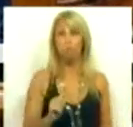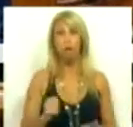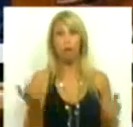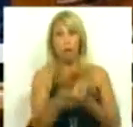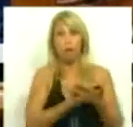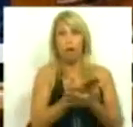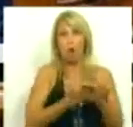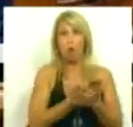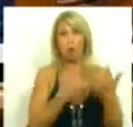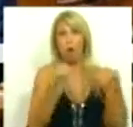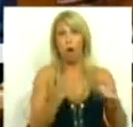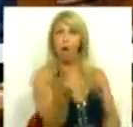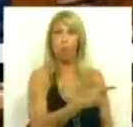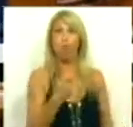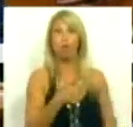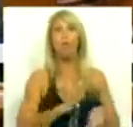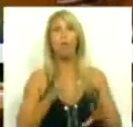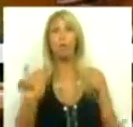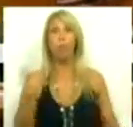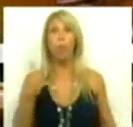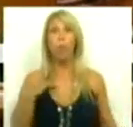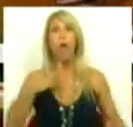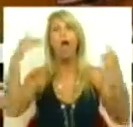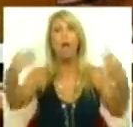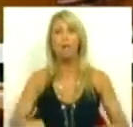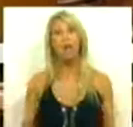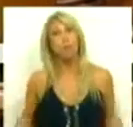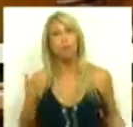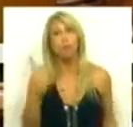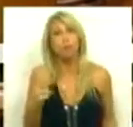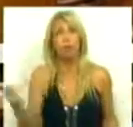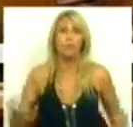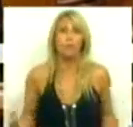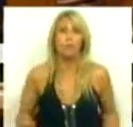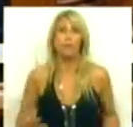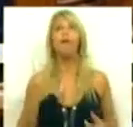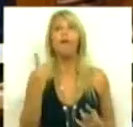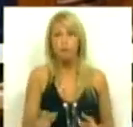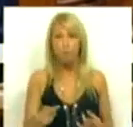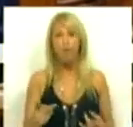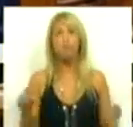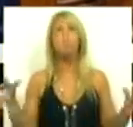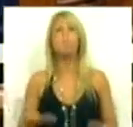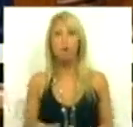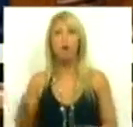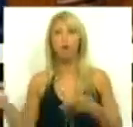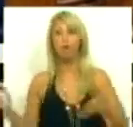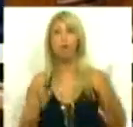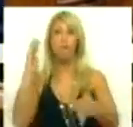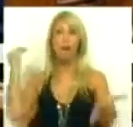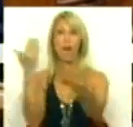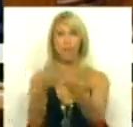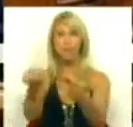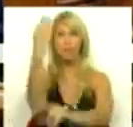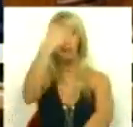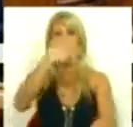no pescoço. Foi uma violência? Foi. Mas a maior violência foi o caminho seguido até essa altura. Maior